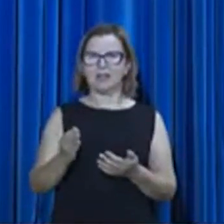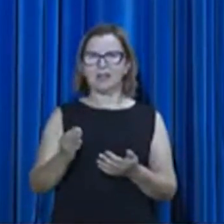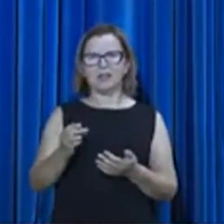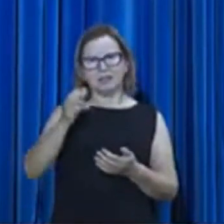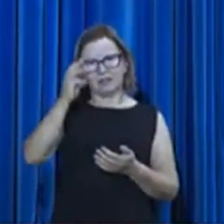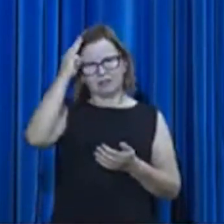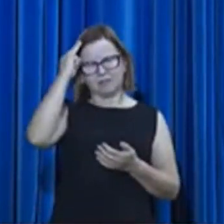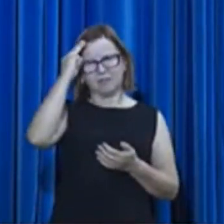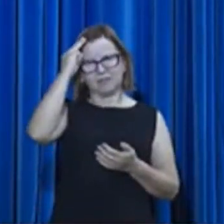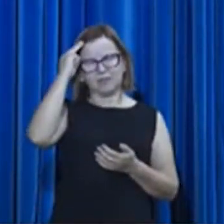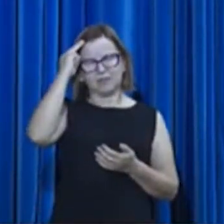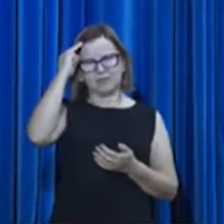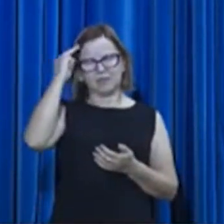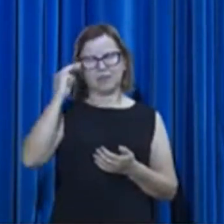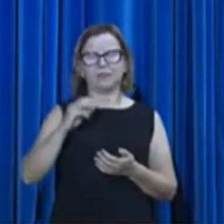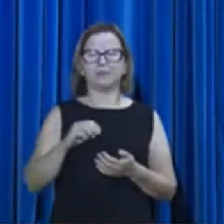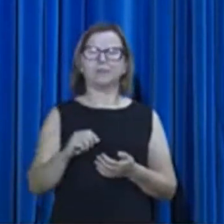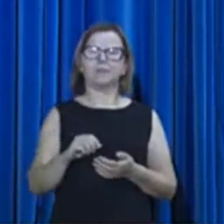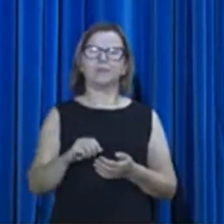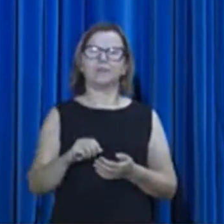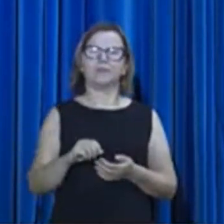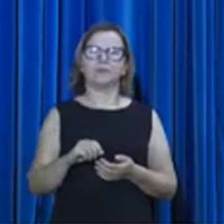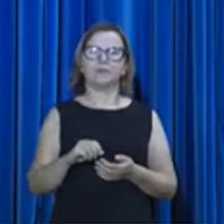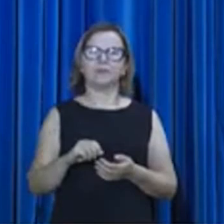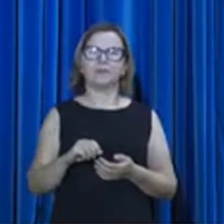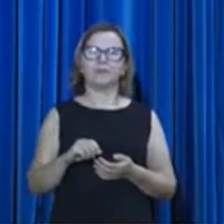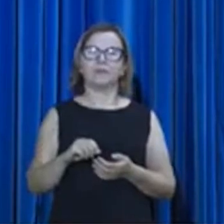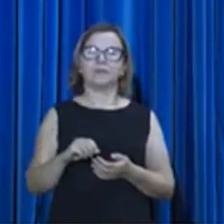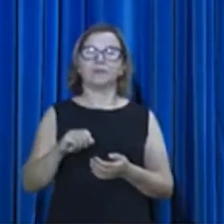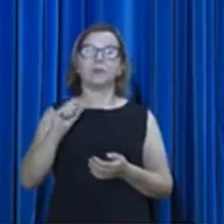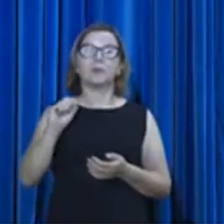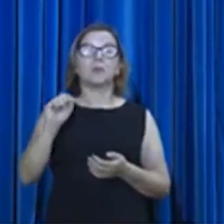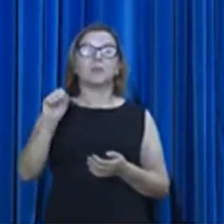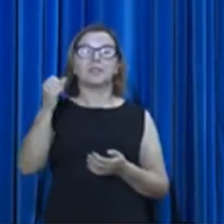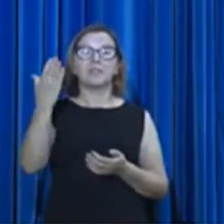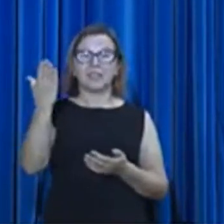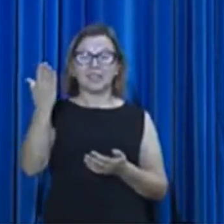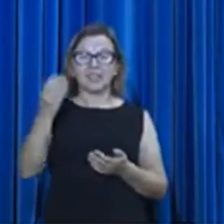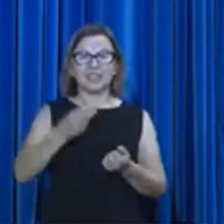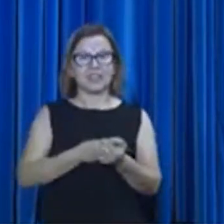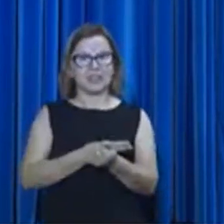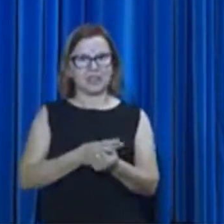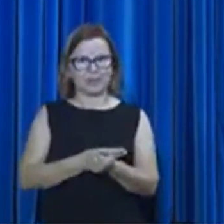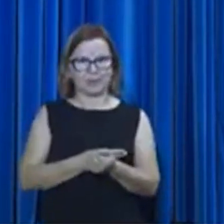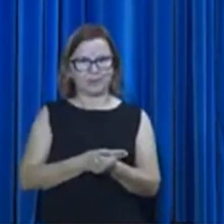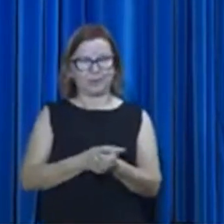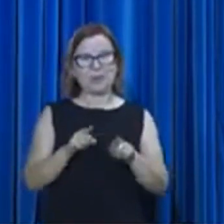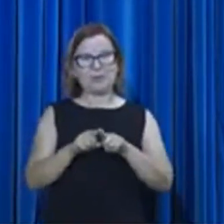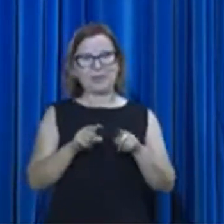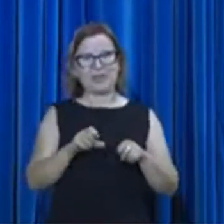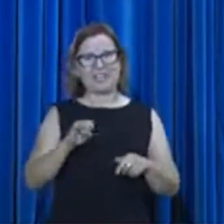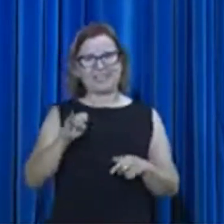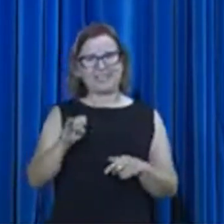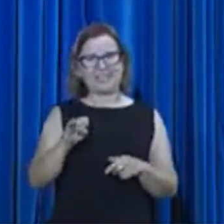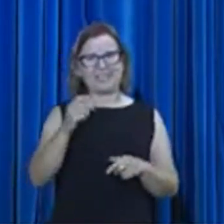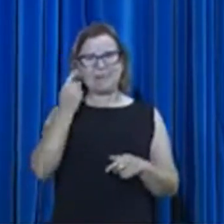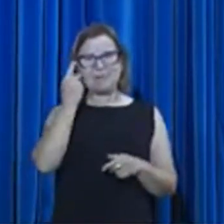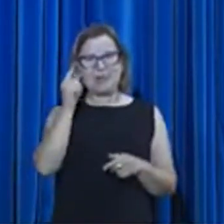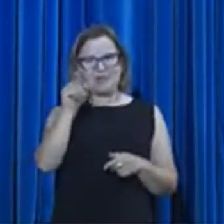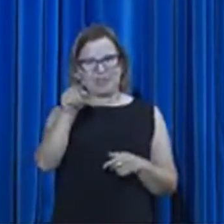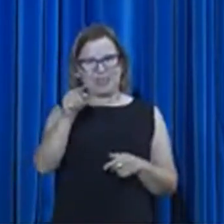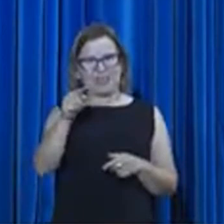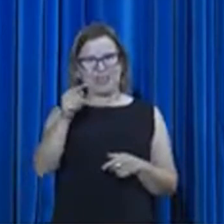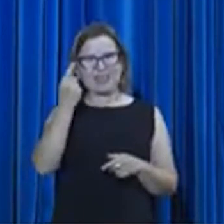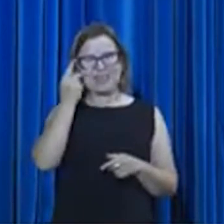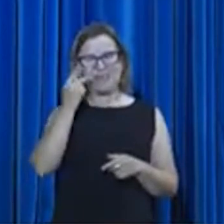fato, do lado de Deus não tem nada errado. Mas se para você e para mim, servir a Deus é algo